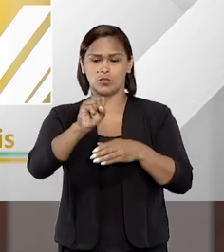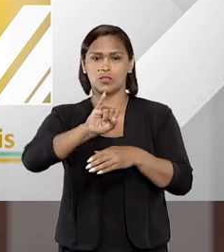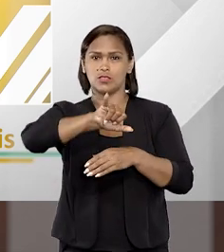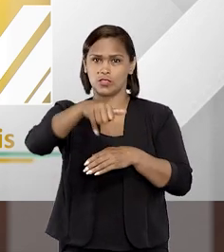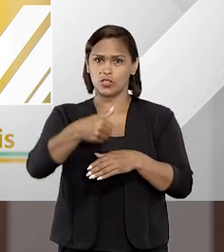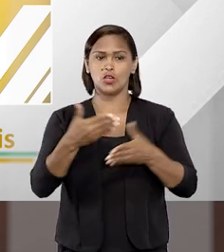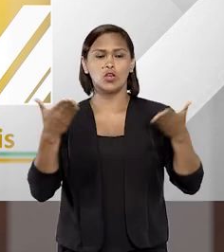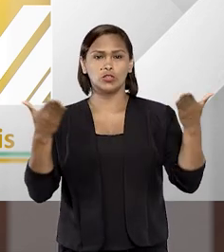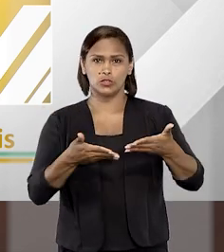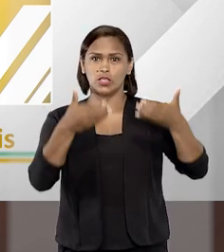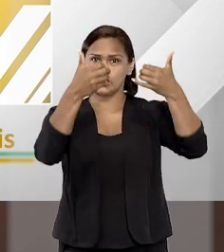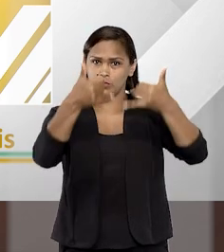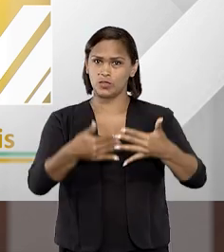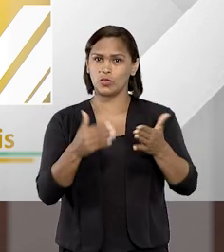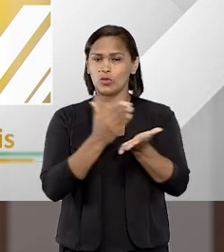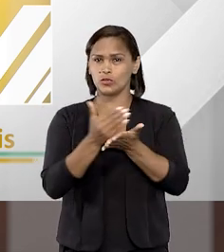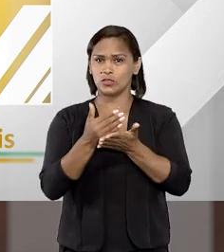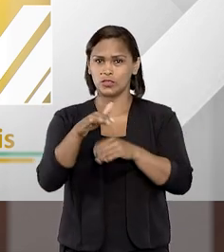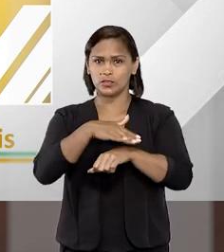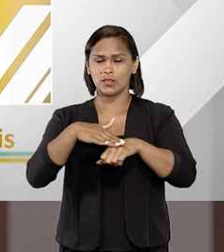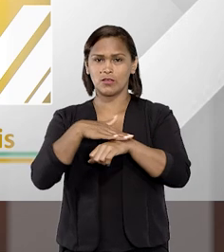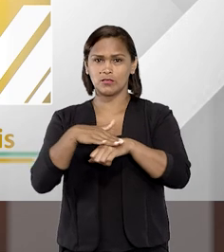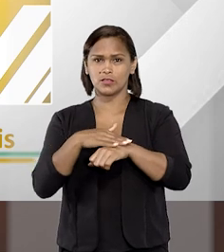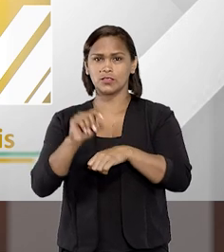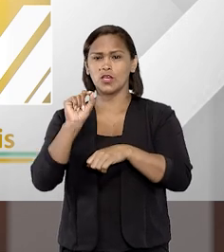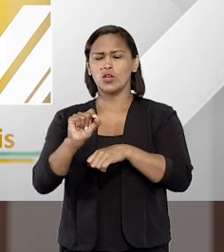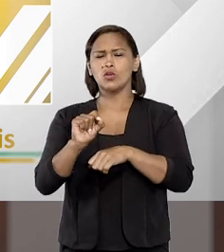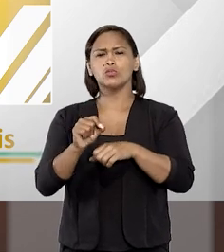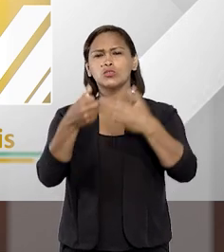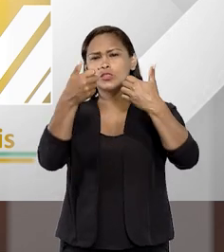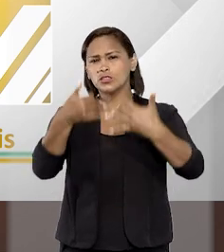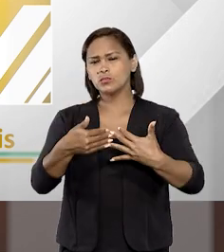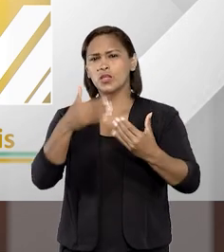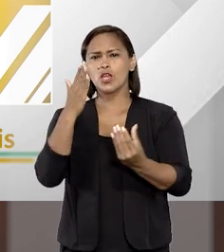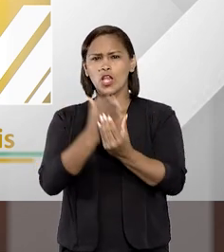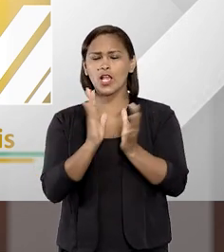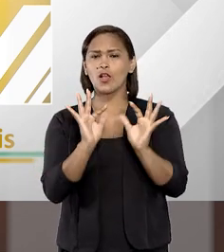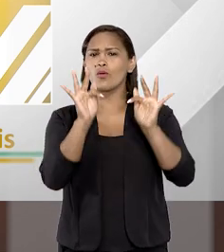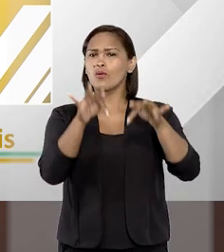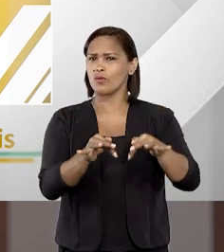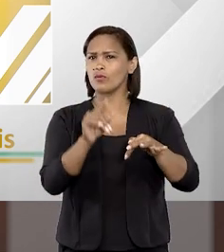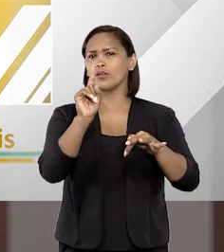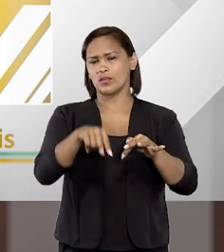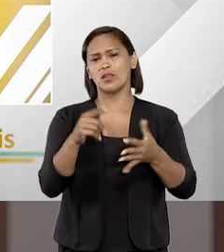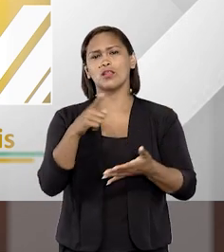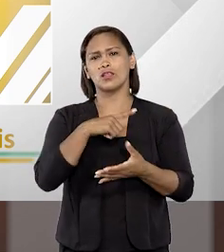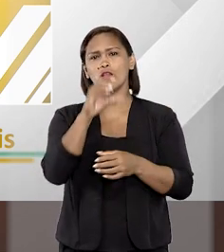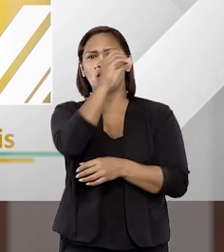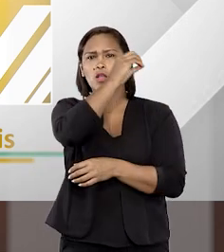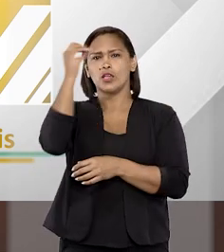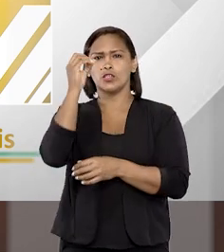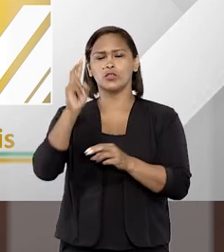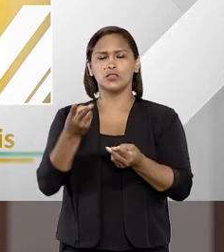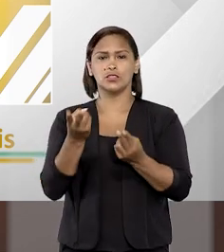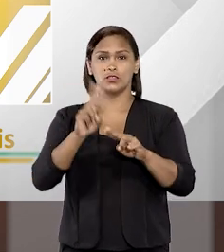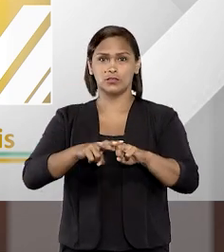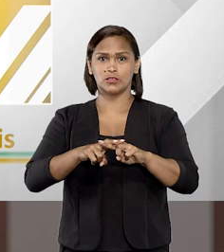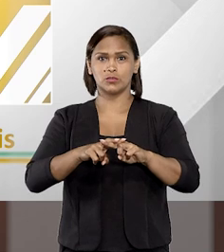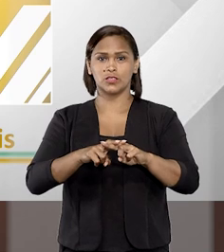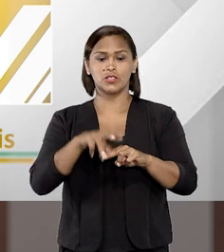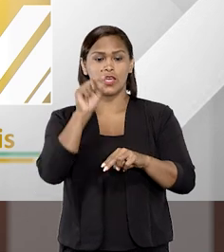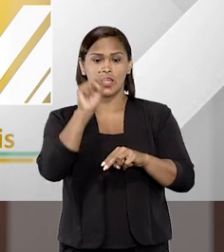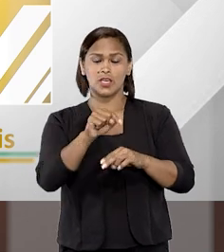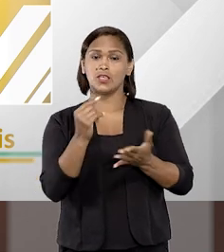inclusive o mencionou no começo dessa nossa conversa o João cita casos concretos Nos quais inocentes foram presos